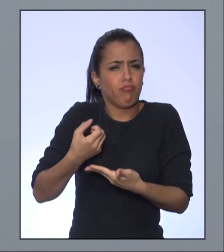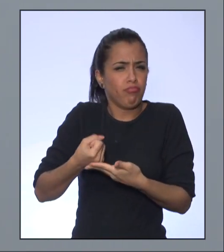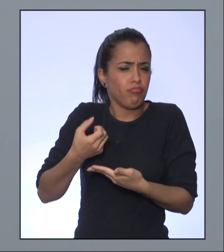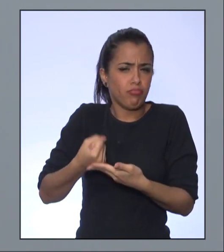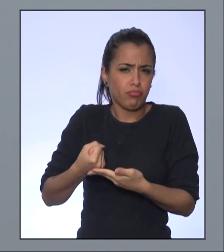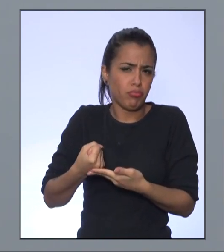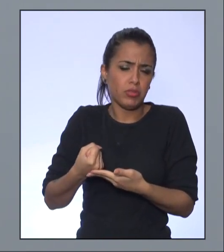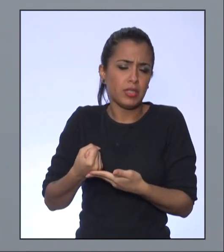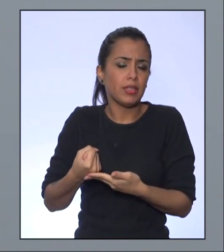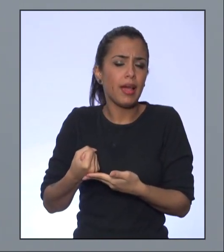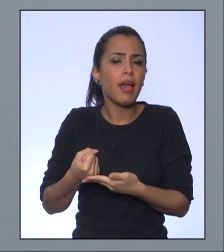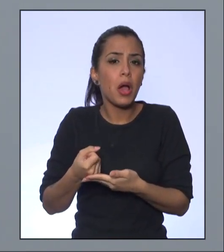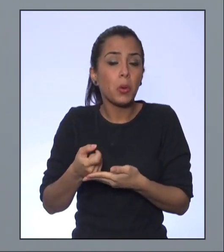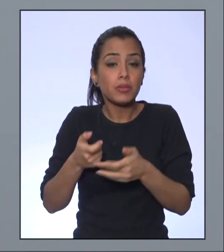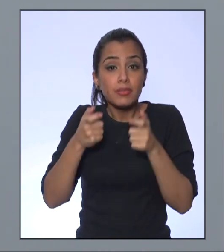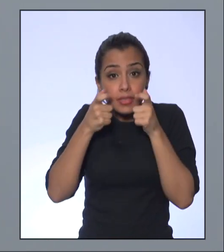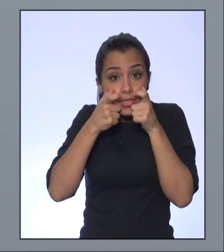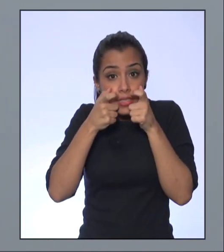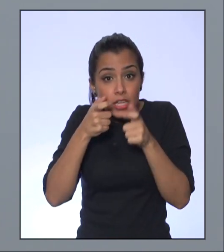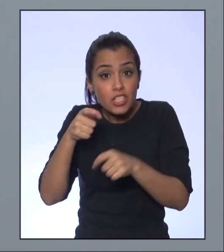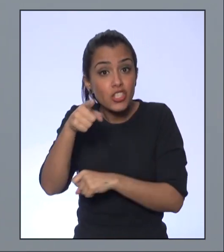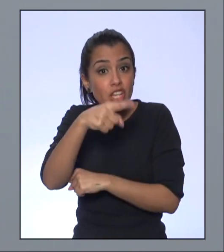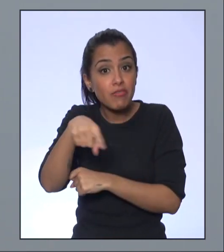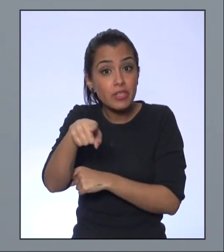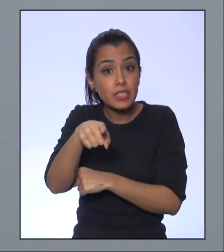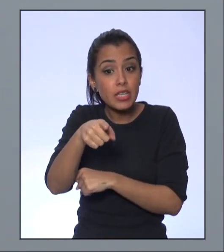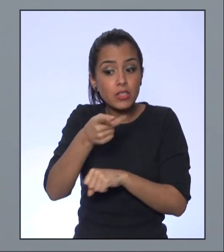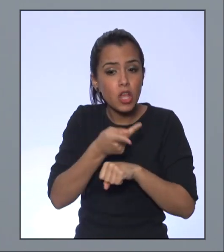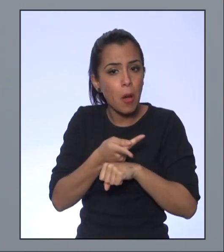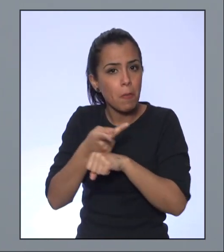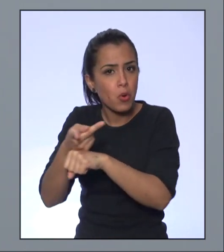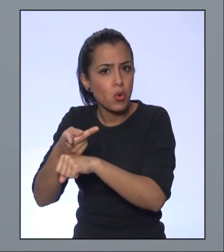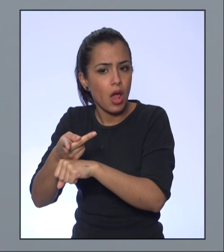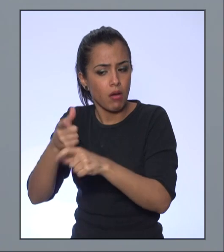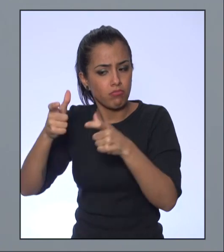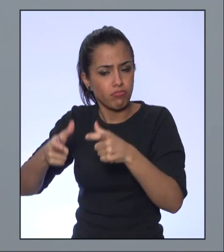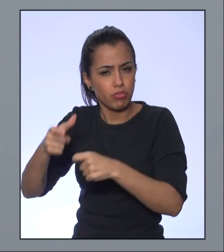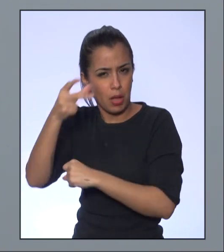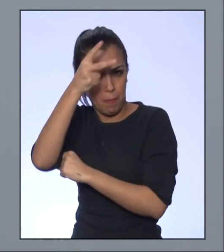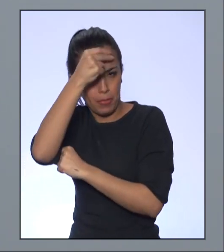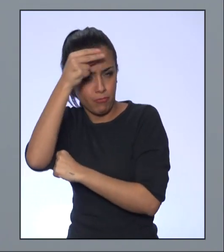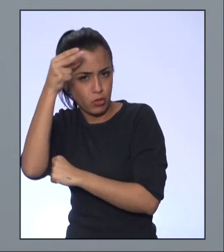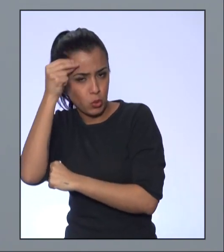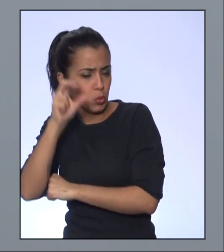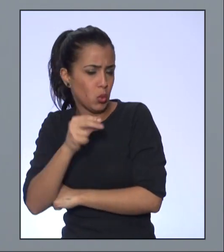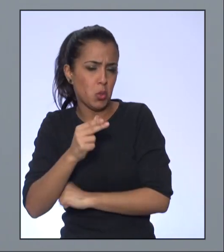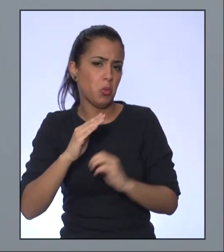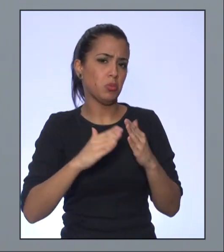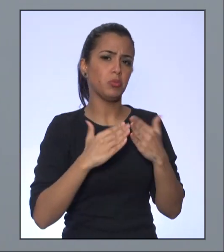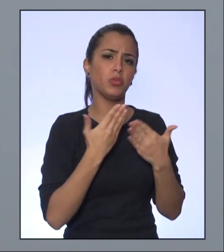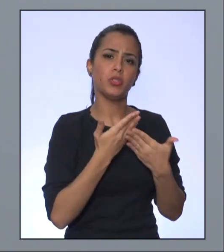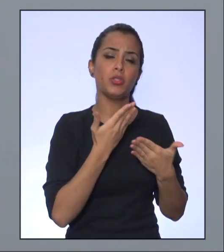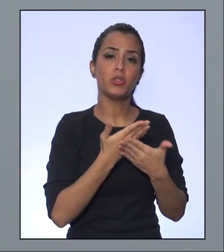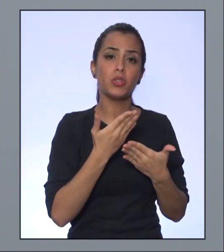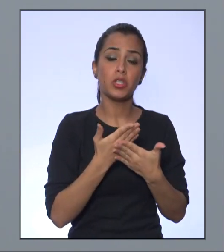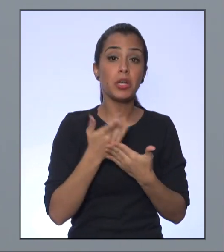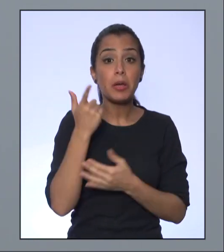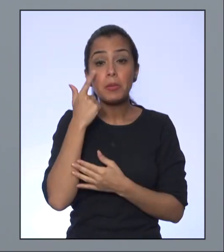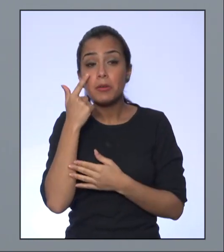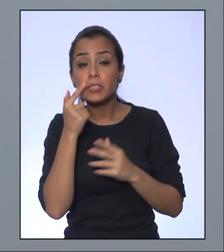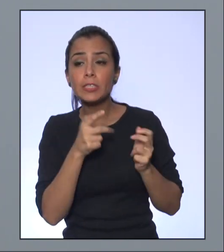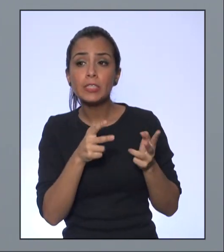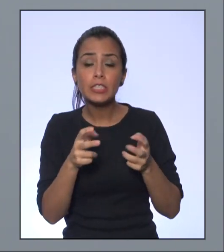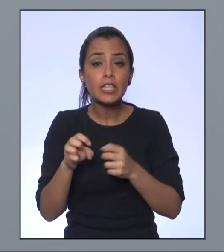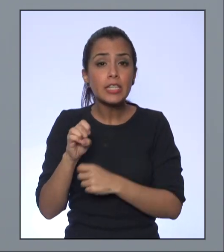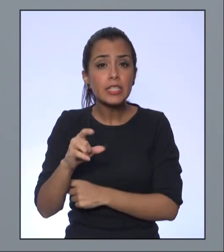o interessante é vocês procurarem a prefeitura ou mesmo a escola e verificar se vocês conseguem um